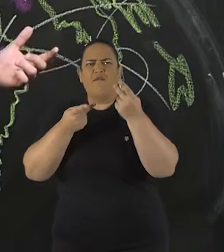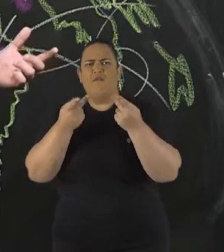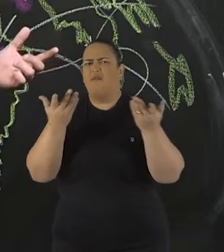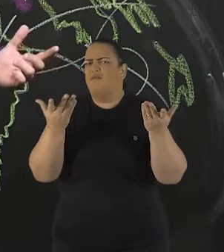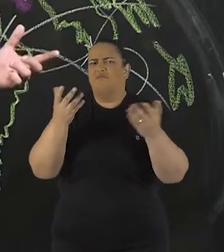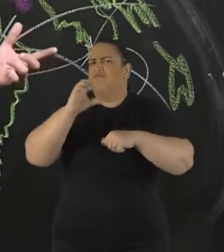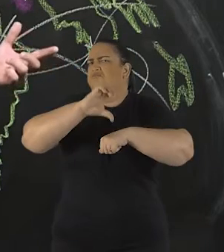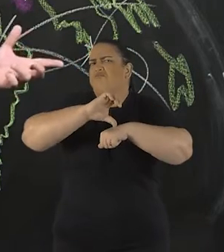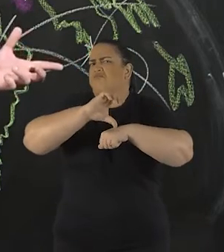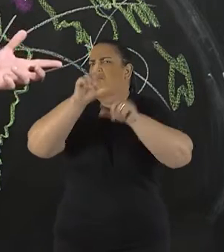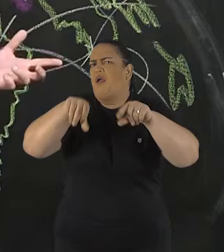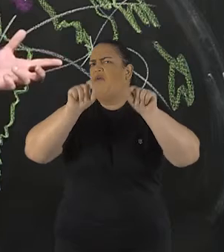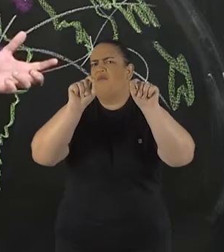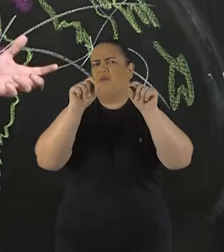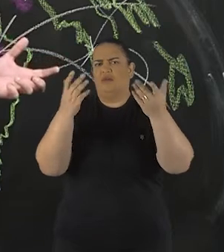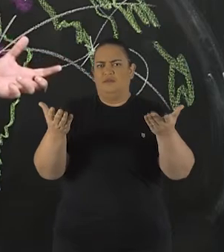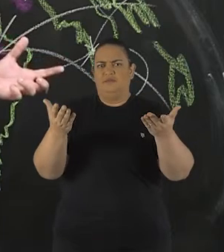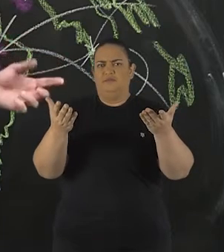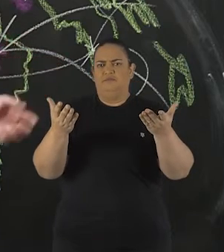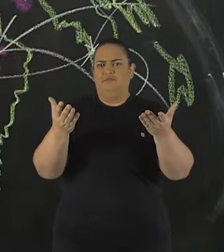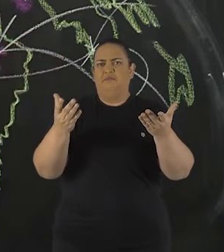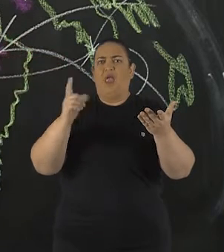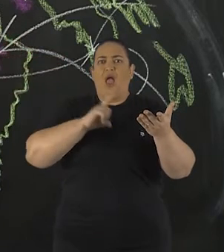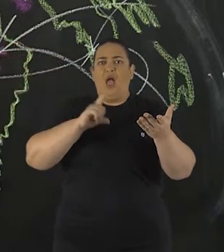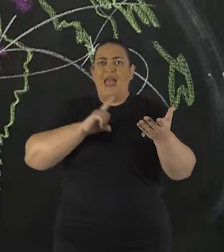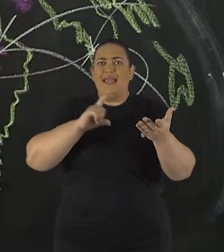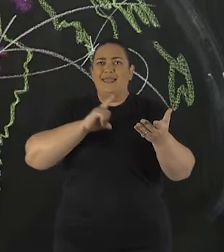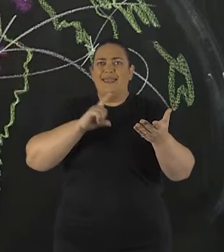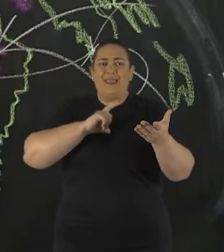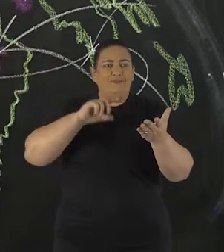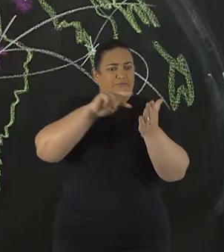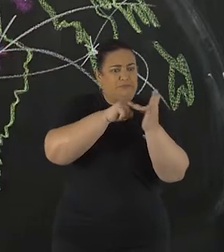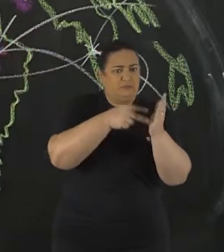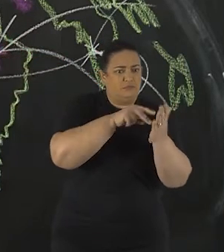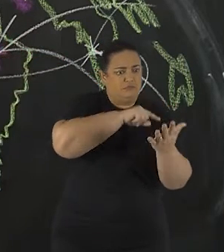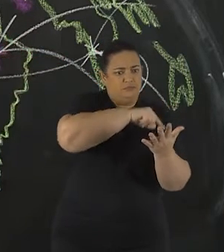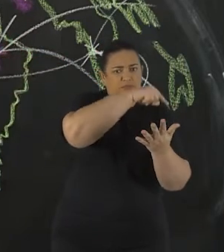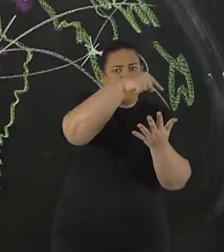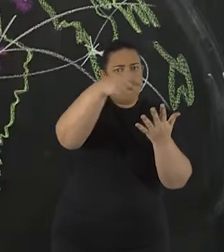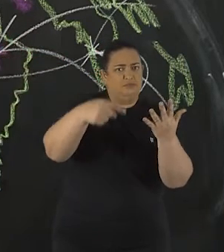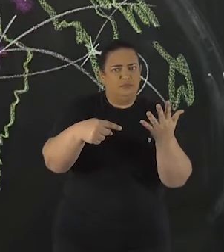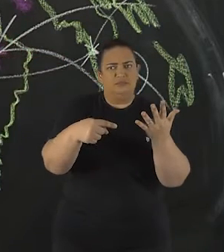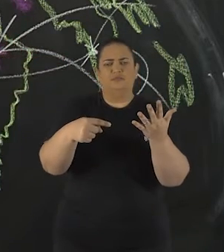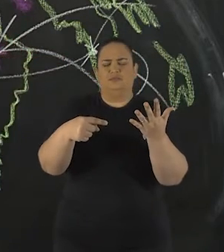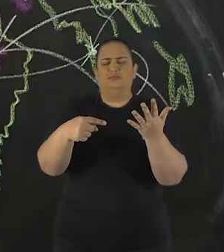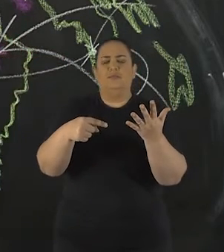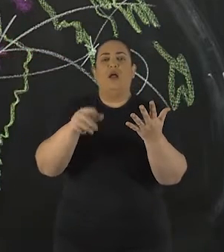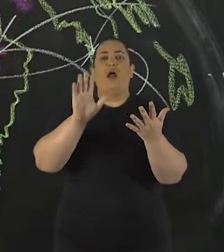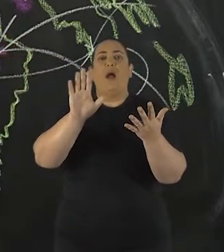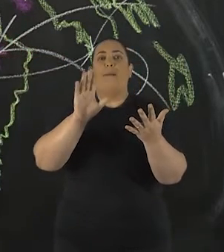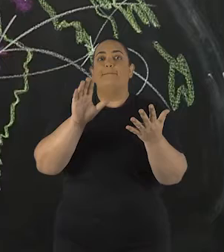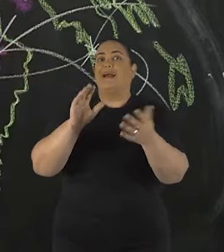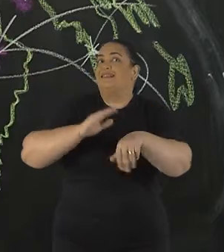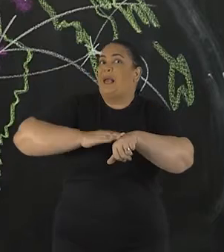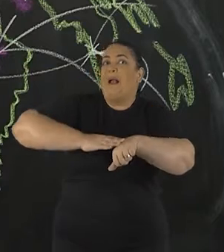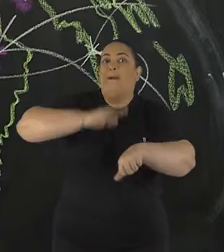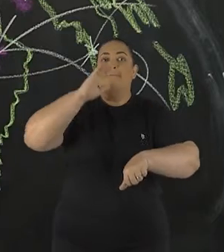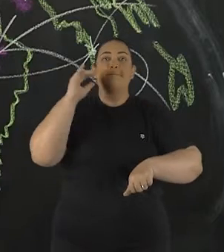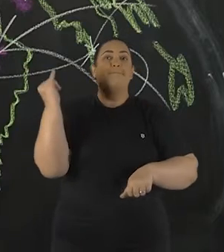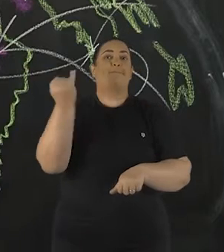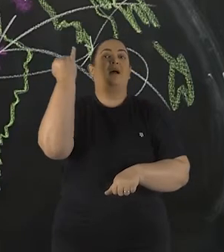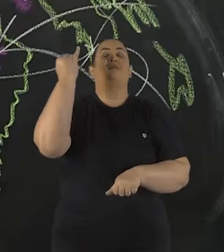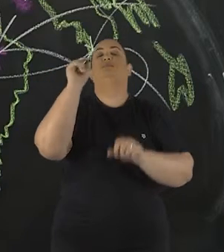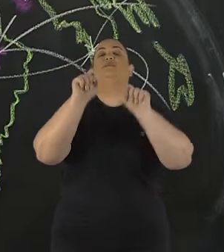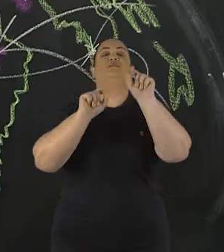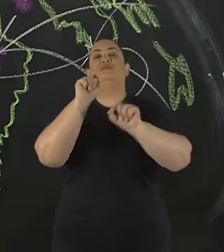globalização? Globalização ela pode ter diversas interpretações, mas a mais importante de todas, e a gente vai passar por mais algumas